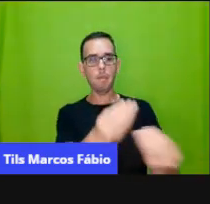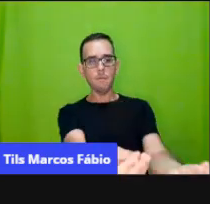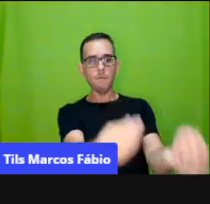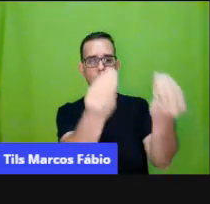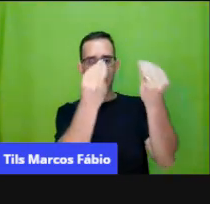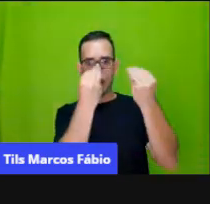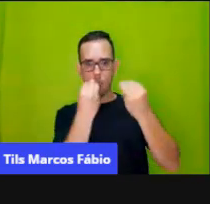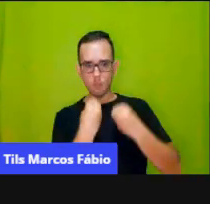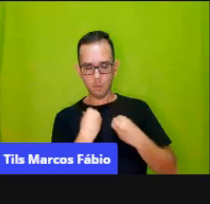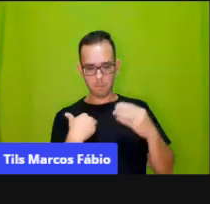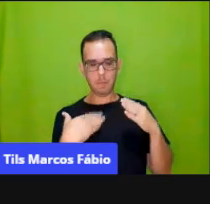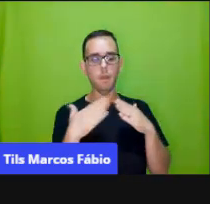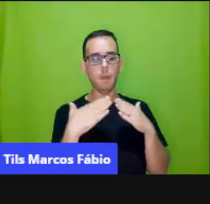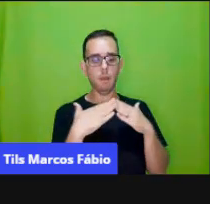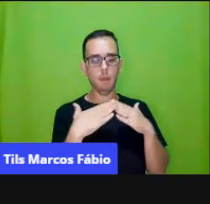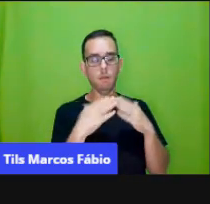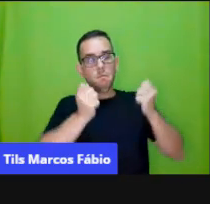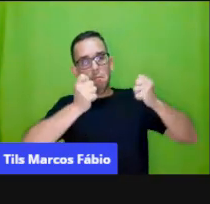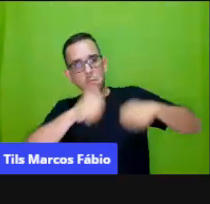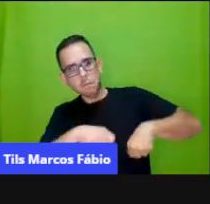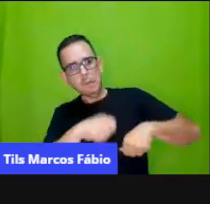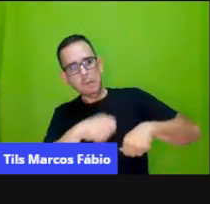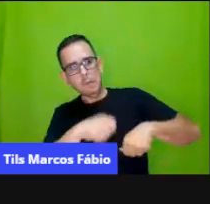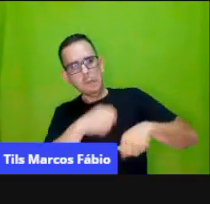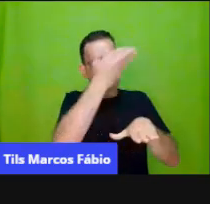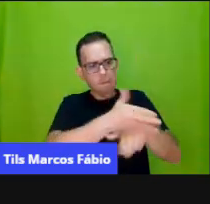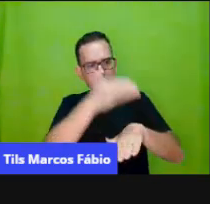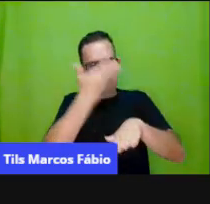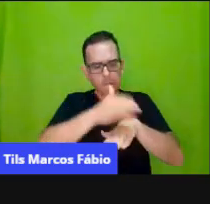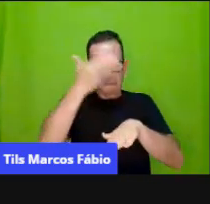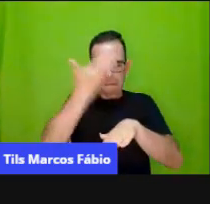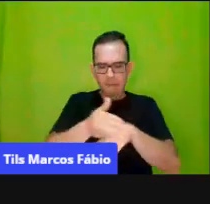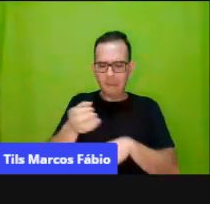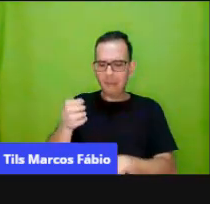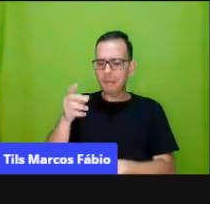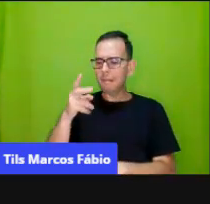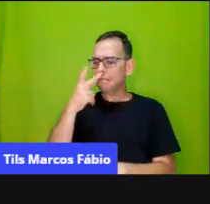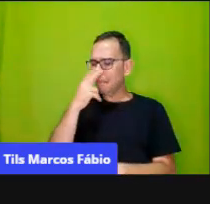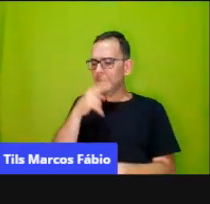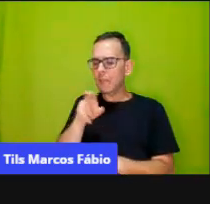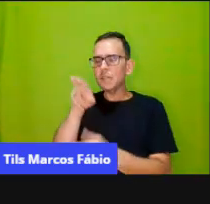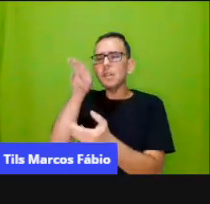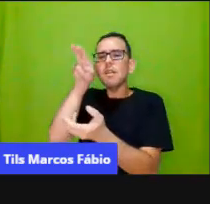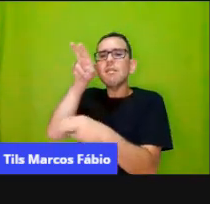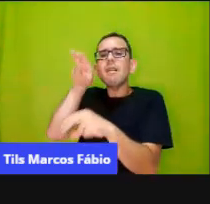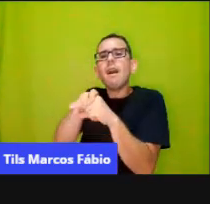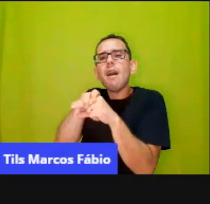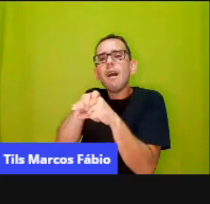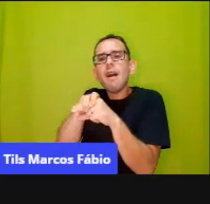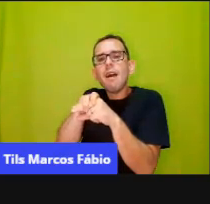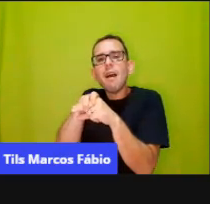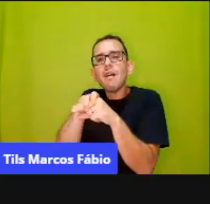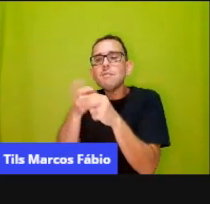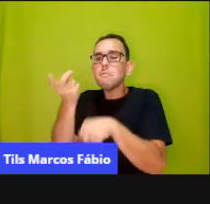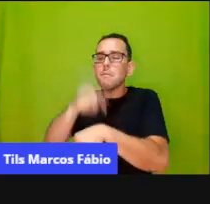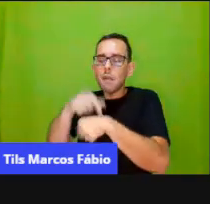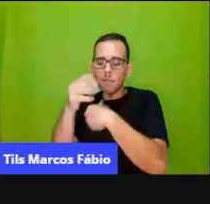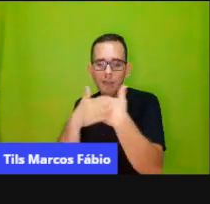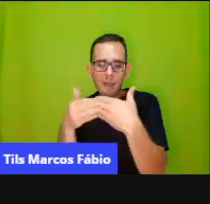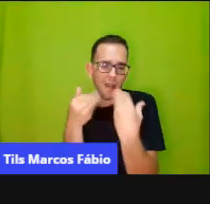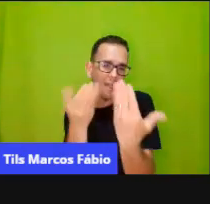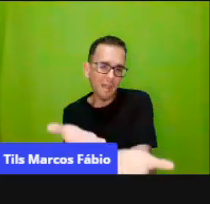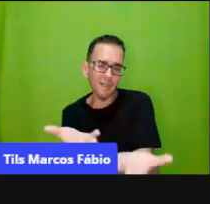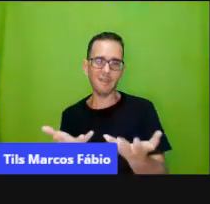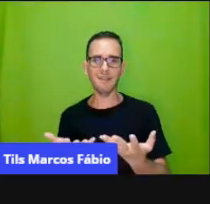veio para minha casa e a gente treinava ela desde nova, tá vendo? Que ela já estava sentando aqui para esperar o momento dela ganhar carinho. E aqui